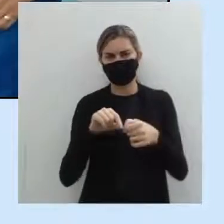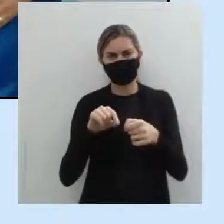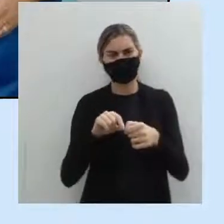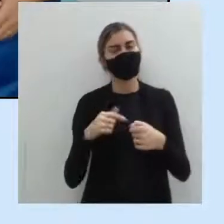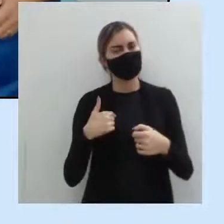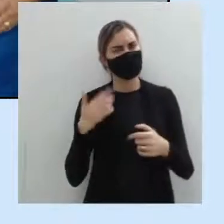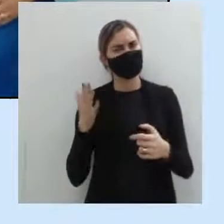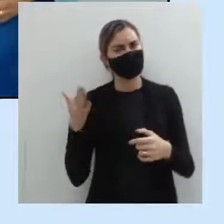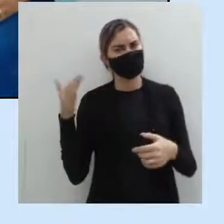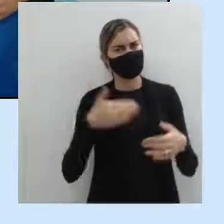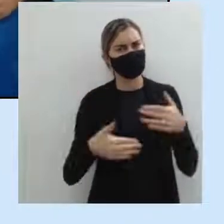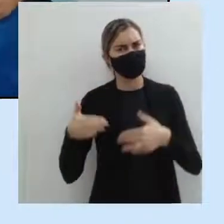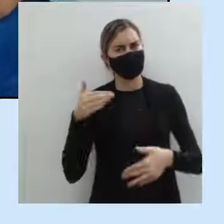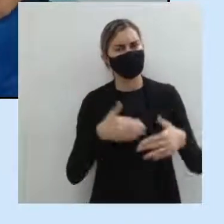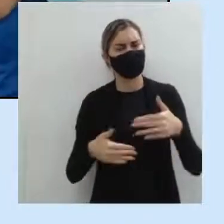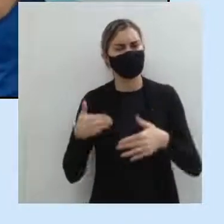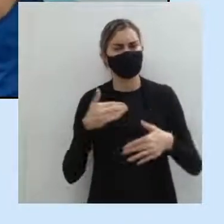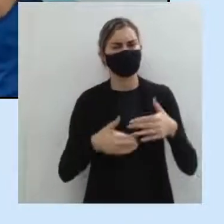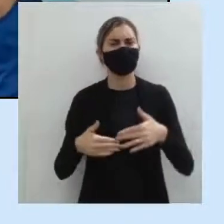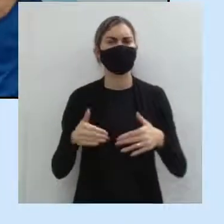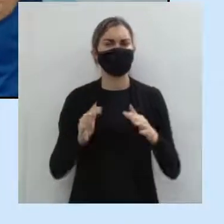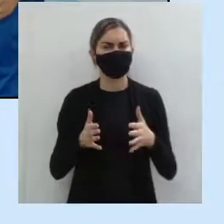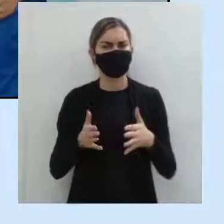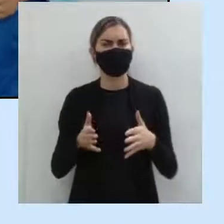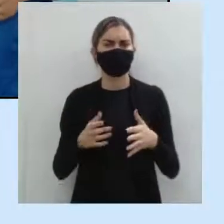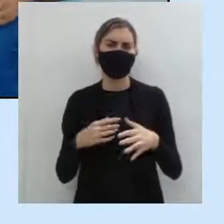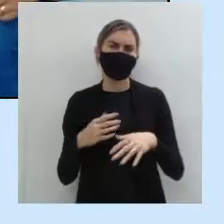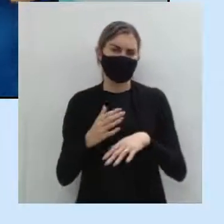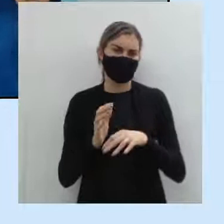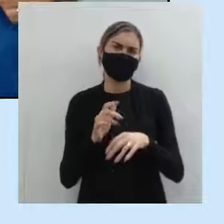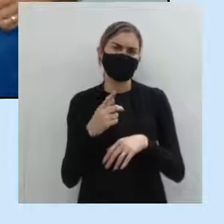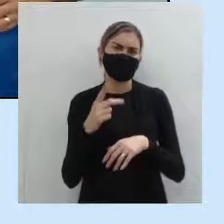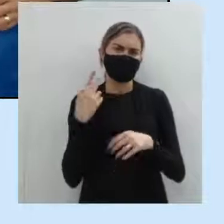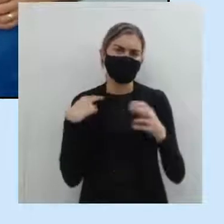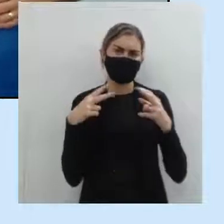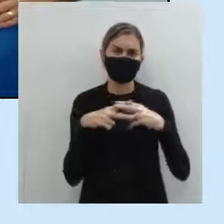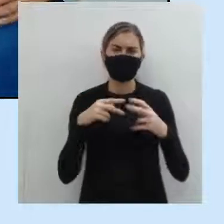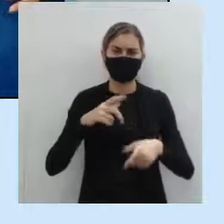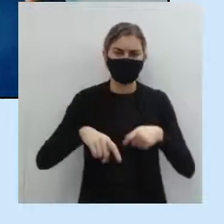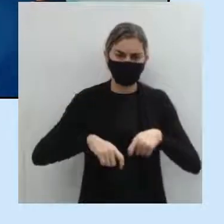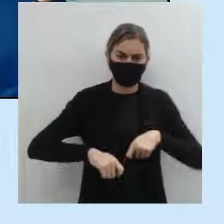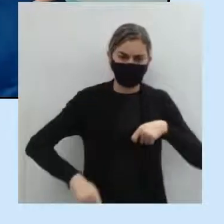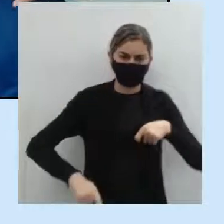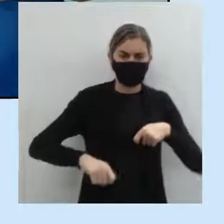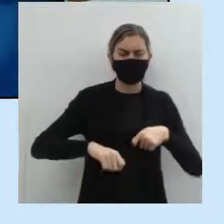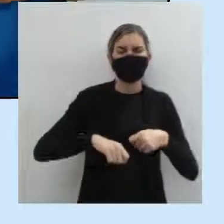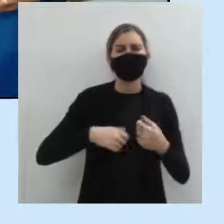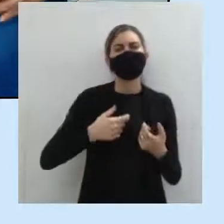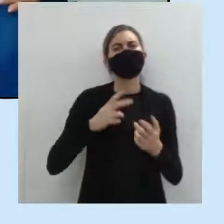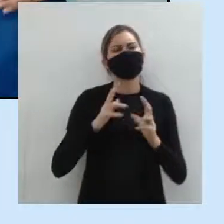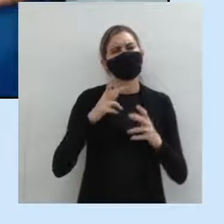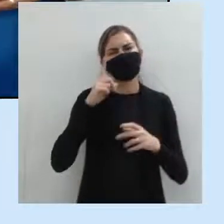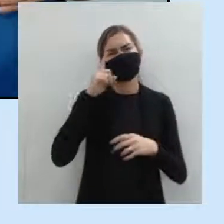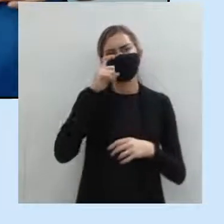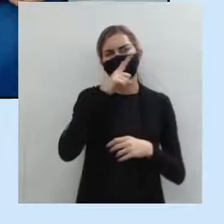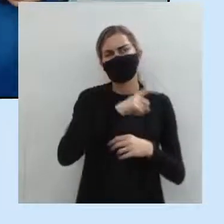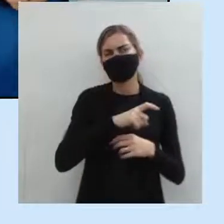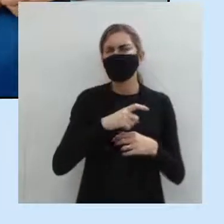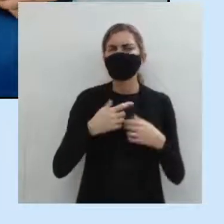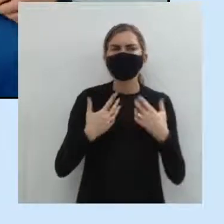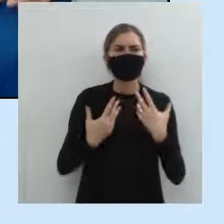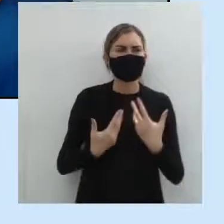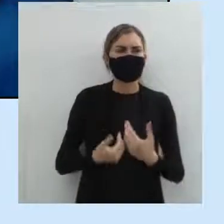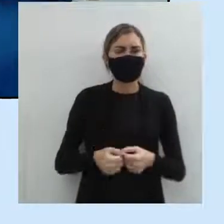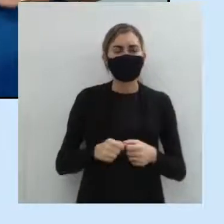já participei de uma modalidade de luta que foi o jiu-jitsu. Então, era muito difícil, era muito